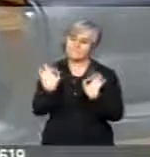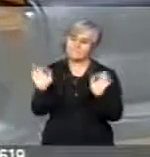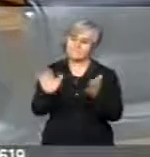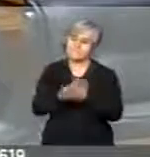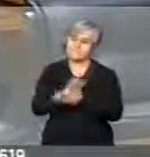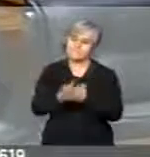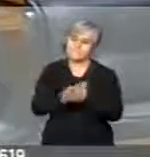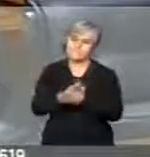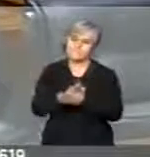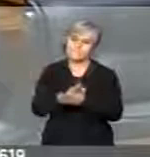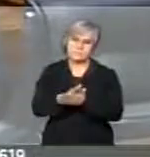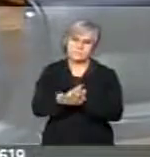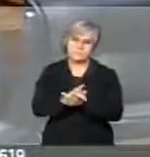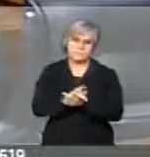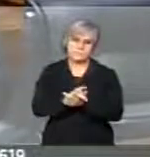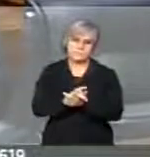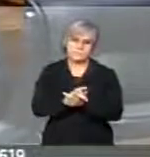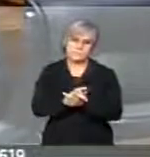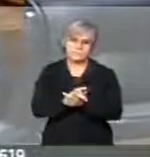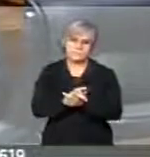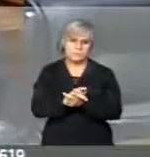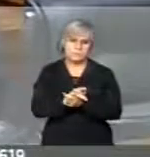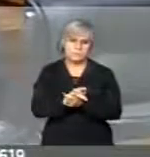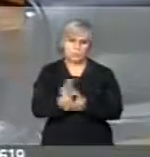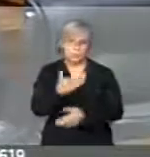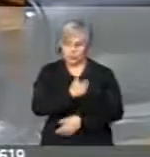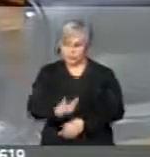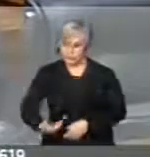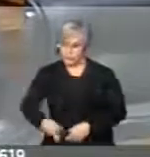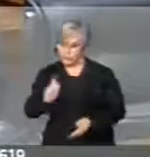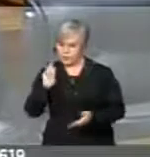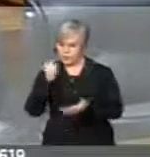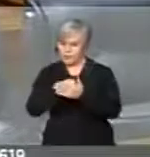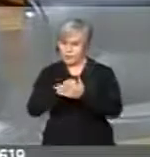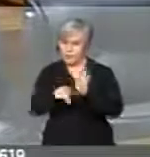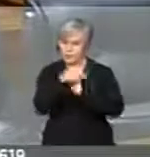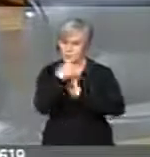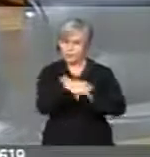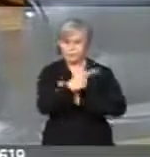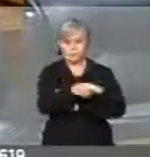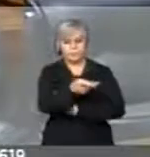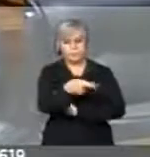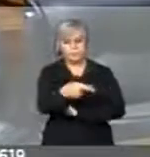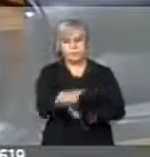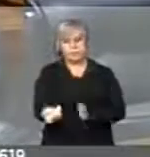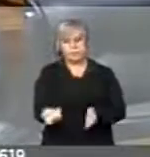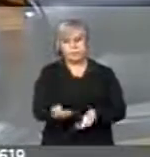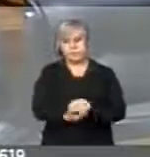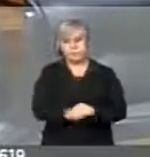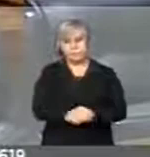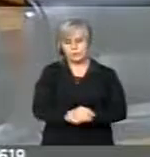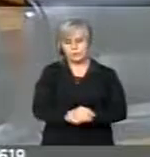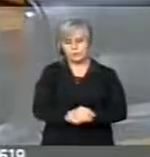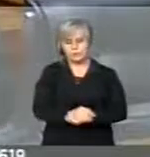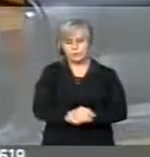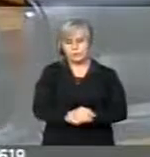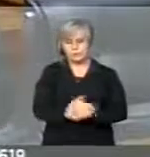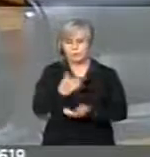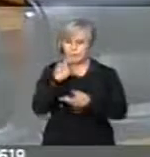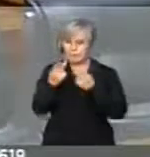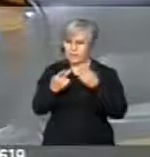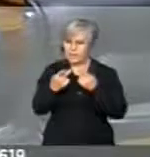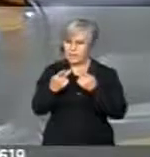O governo cavou com seus erros e com as bobagens. Falar em golpe,